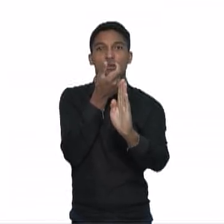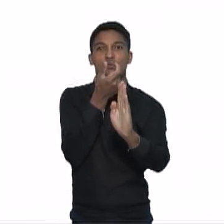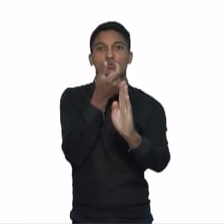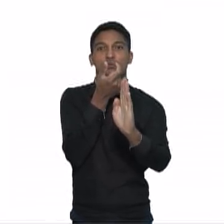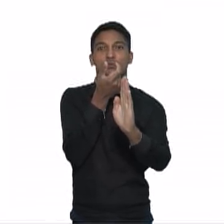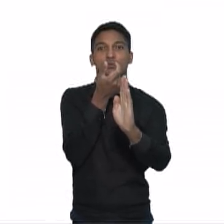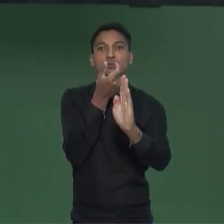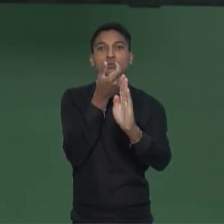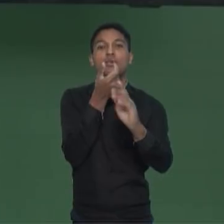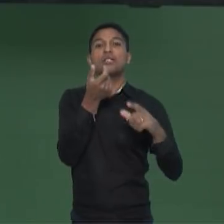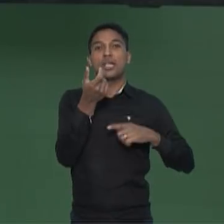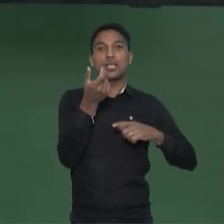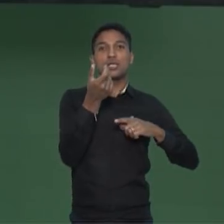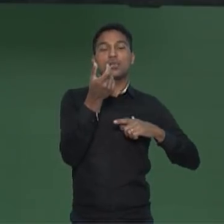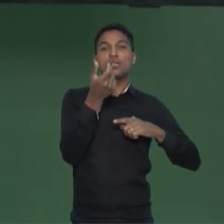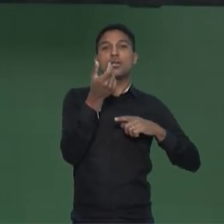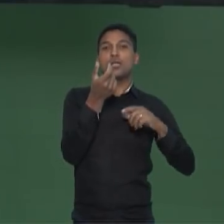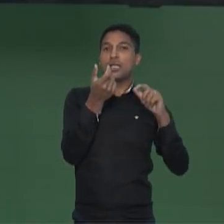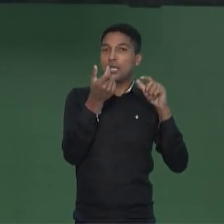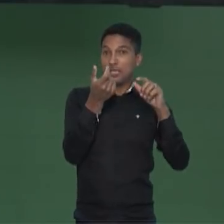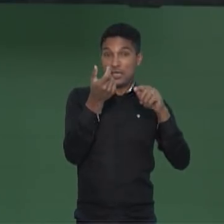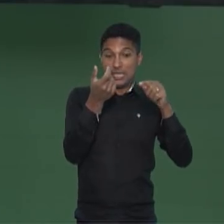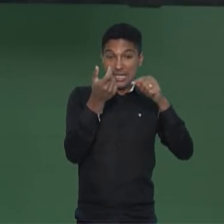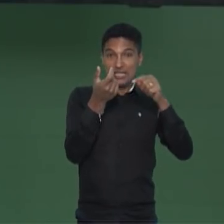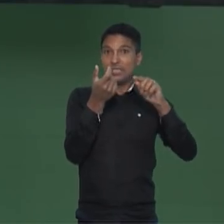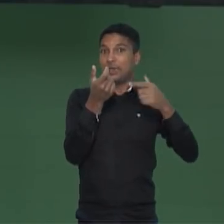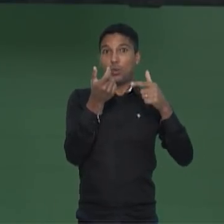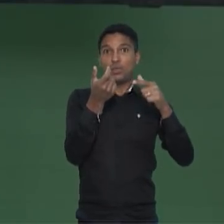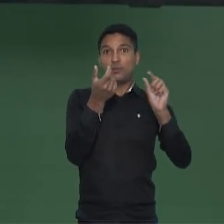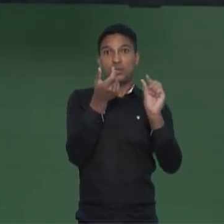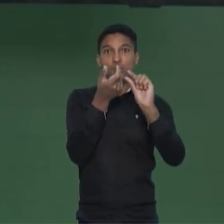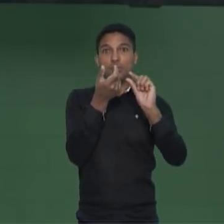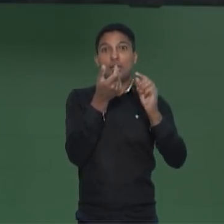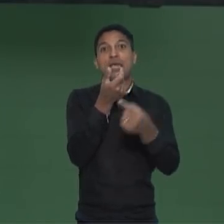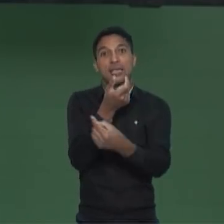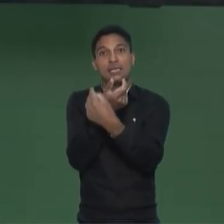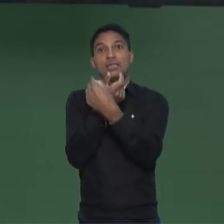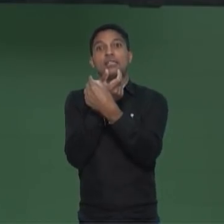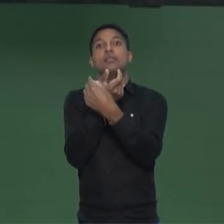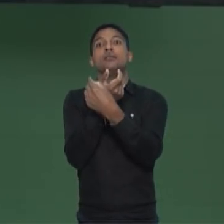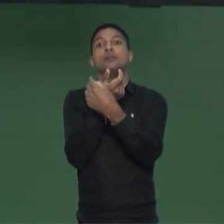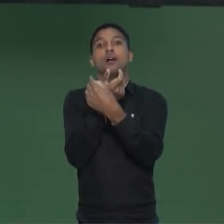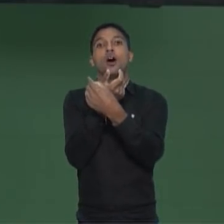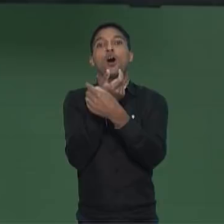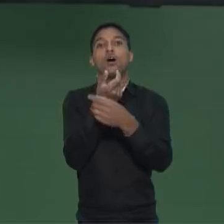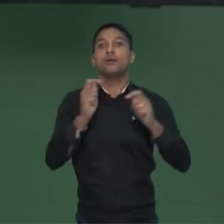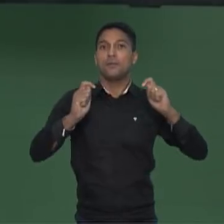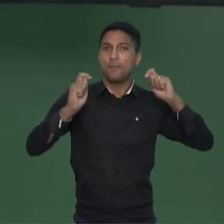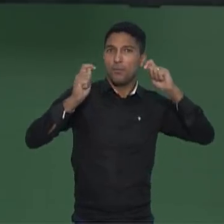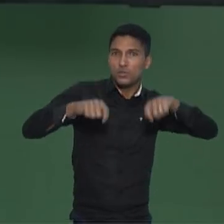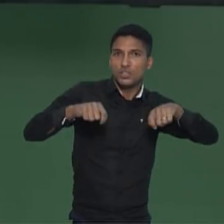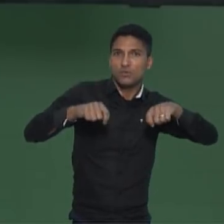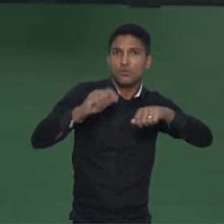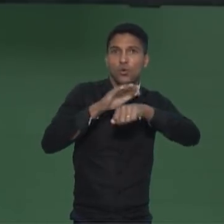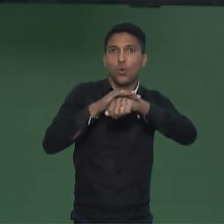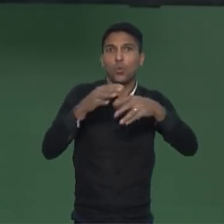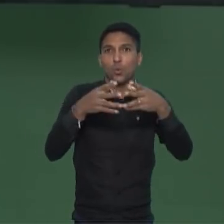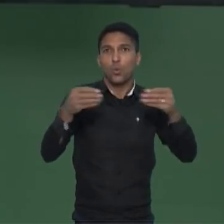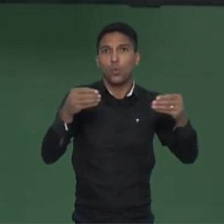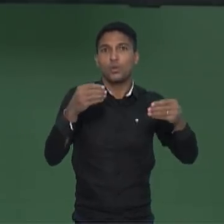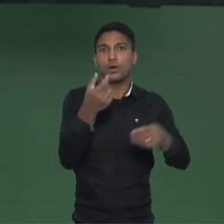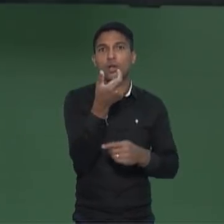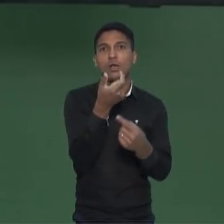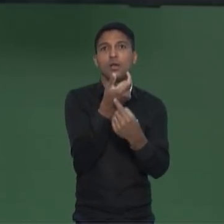certo? Temos os dois complementos aí do verbo encontrar. Possível cura e